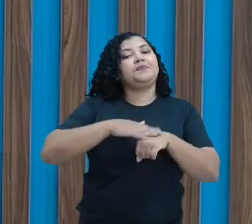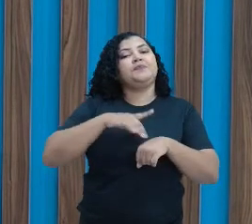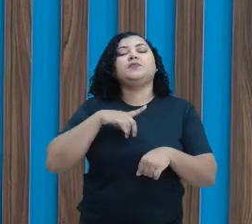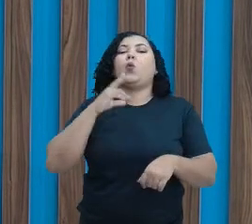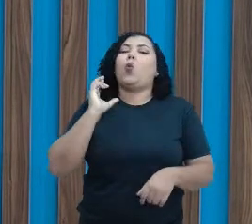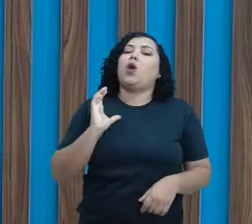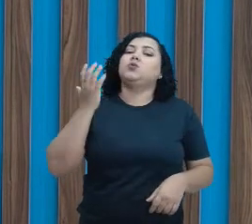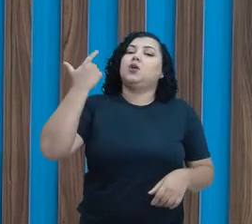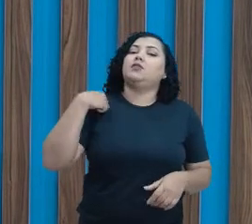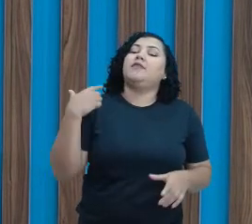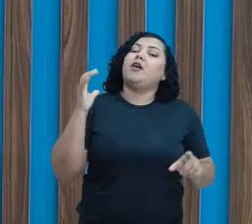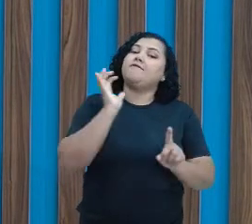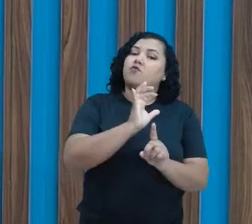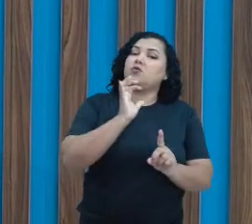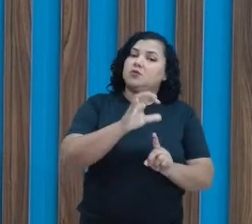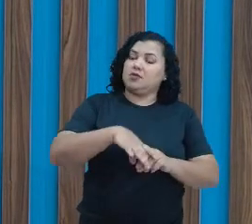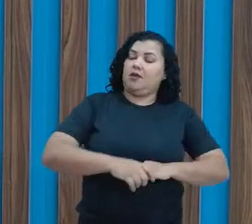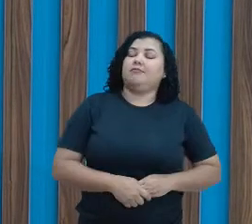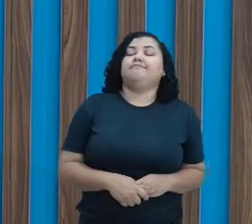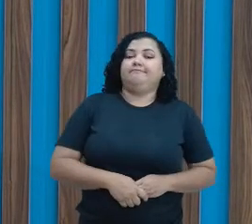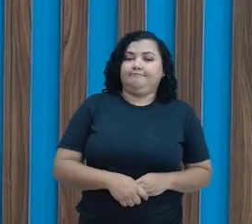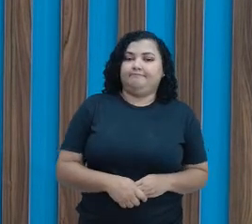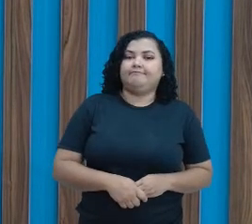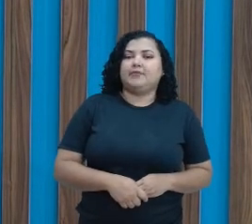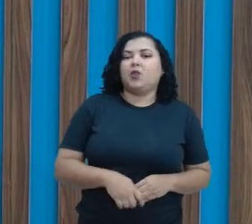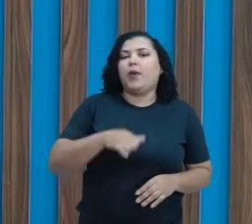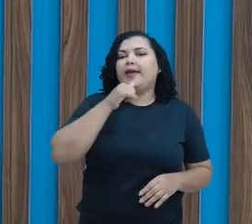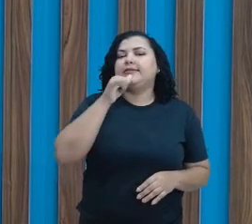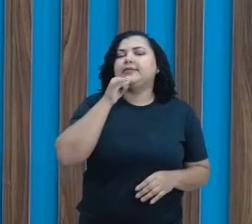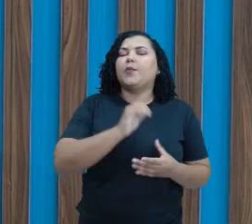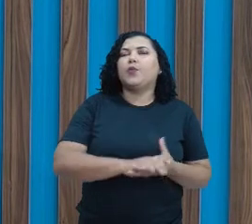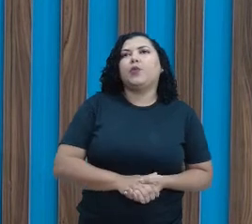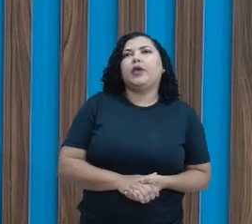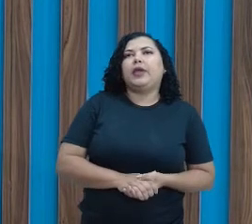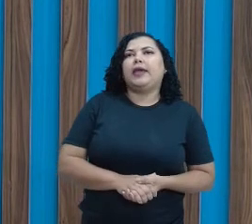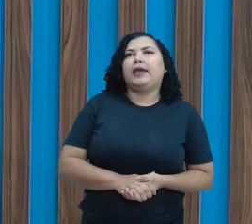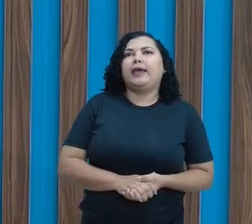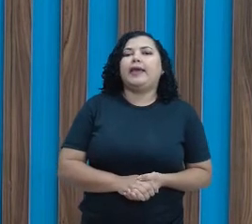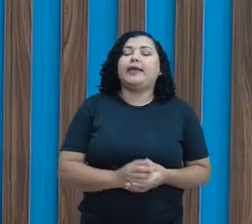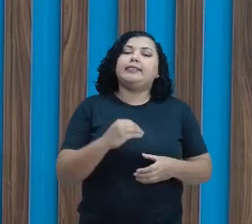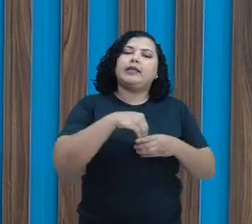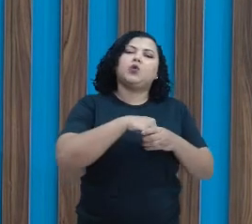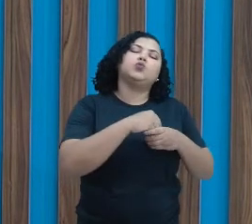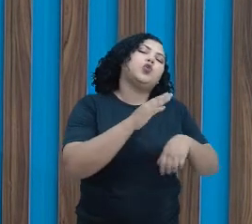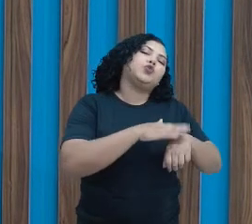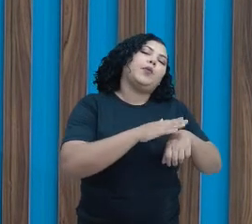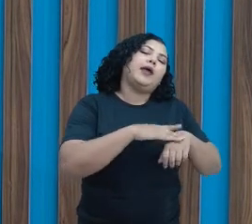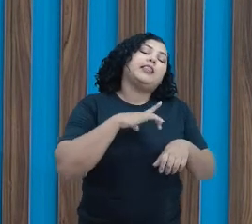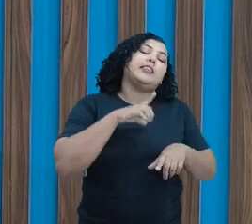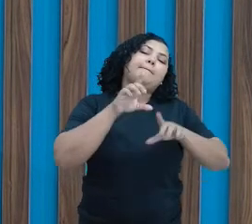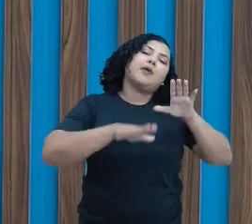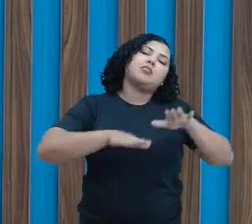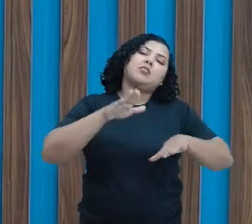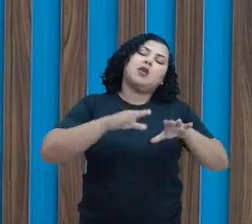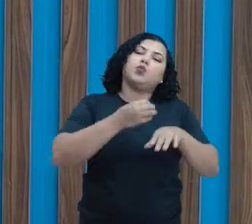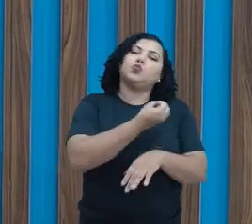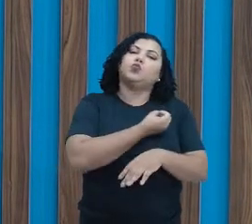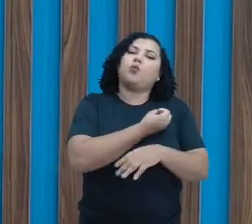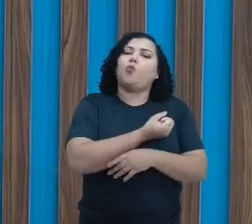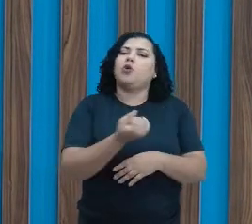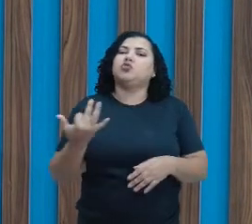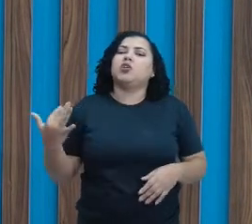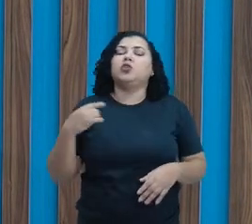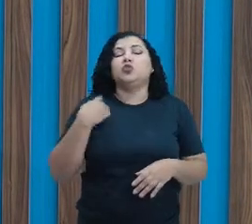vai interferir. Como a gente falou sobre inferir algumas situações, de acordo com o número é que a gente vai tirar